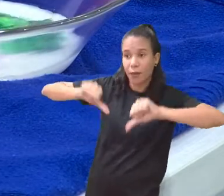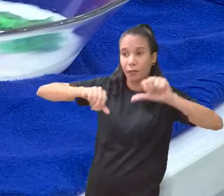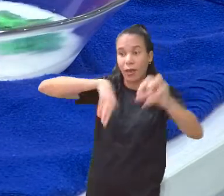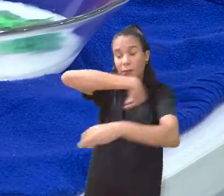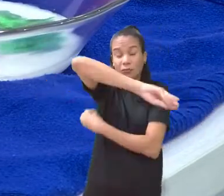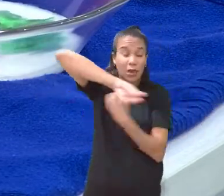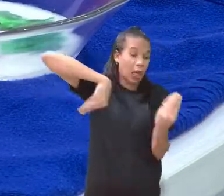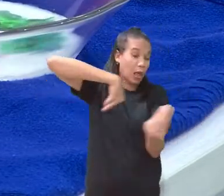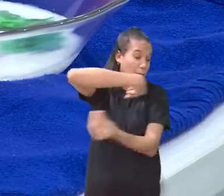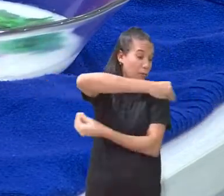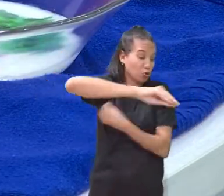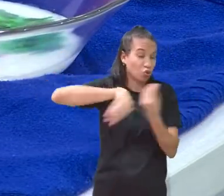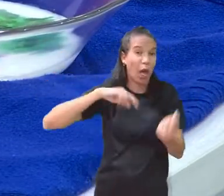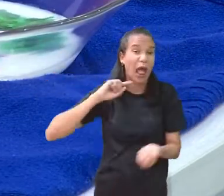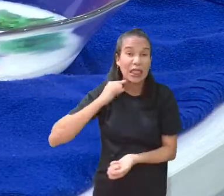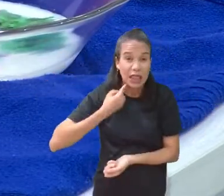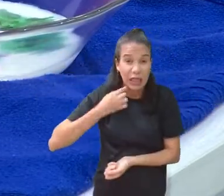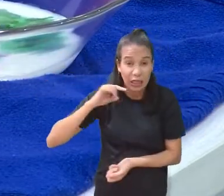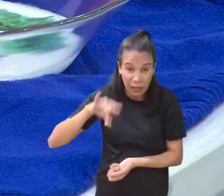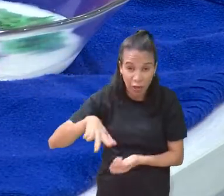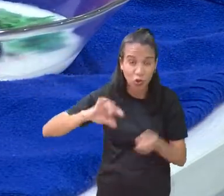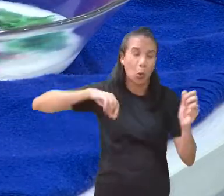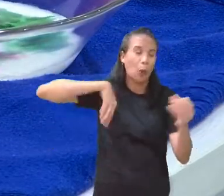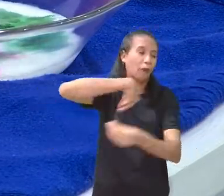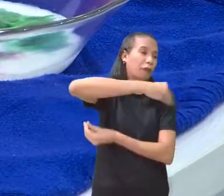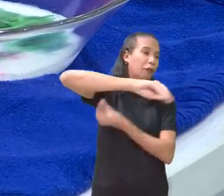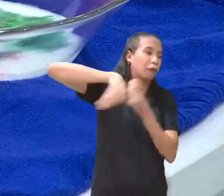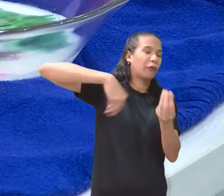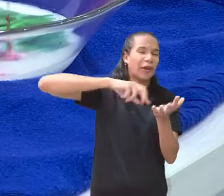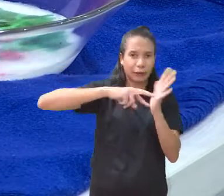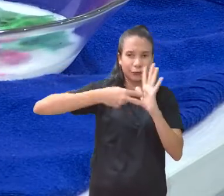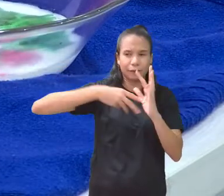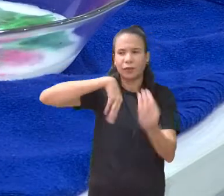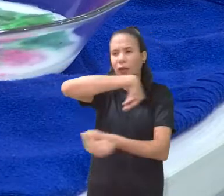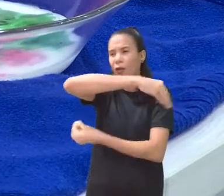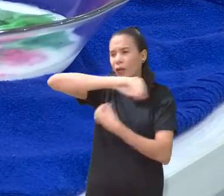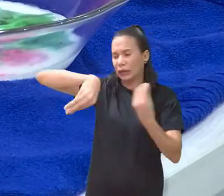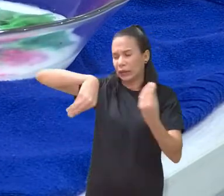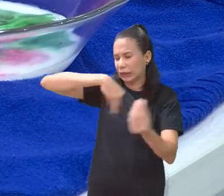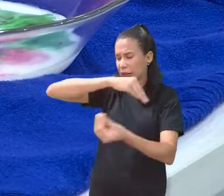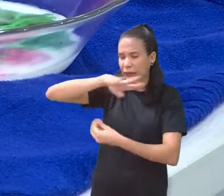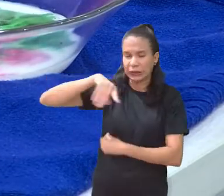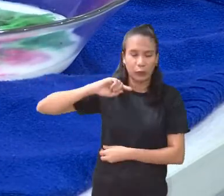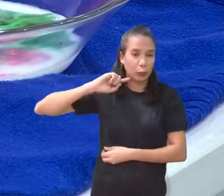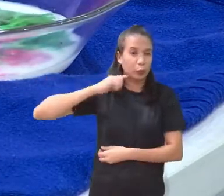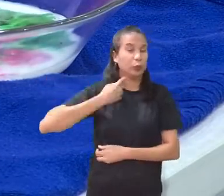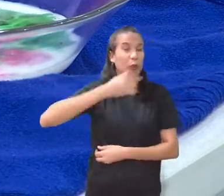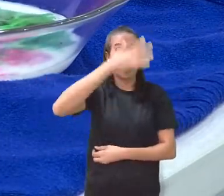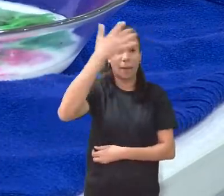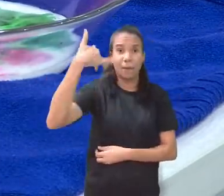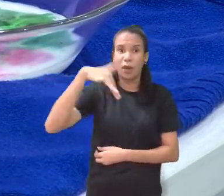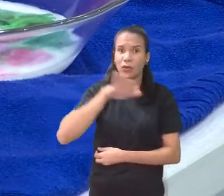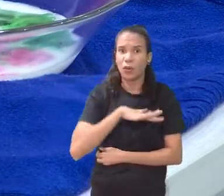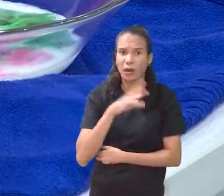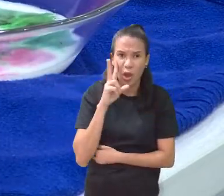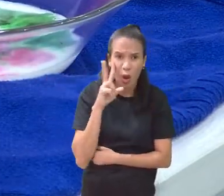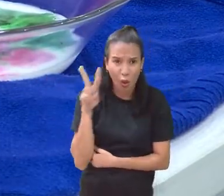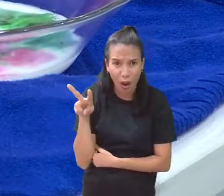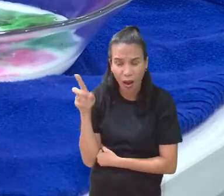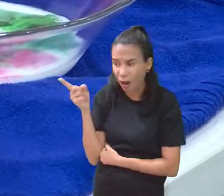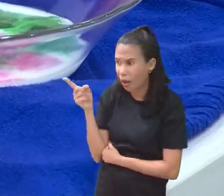tudo misturado, os lixos, né? Exatamente, ó. Tá todo poluído esse rio, minha gente. A gente olha pra ele e